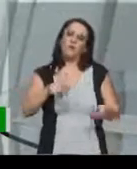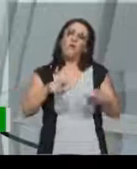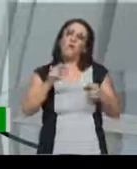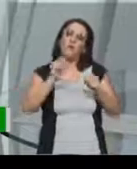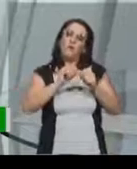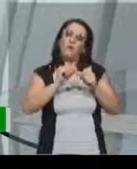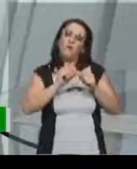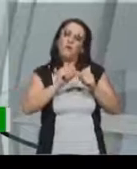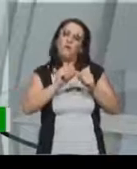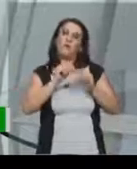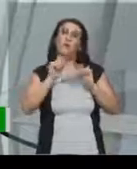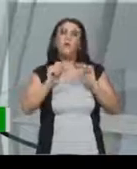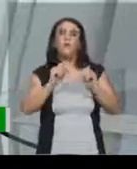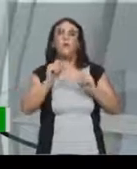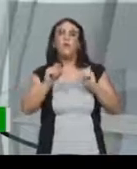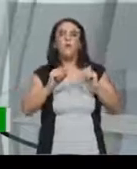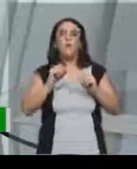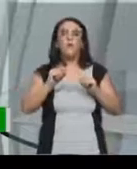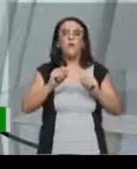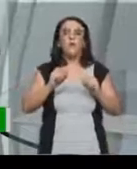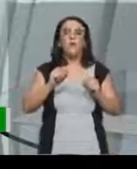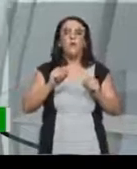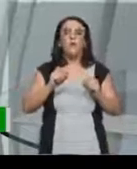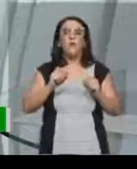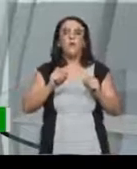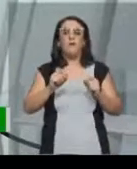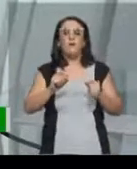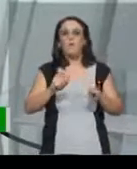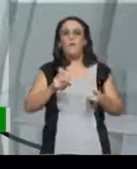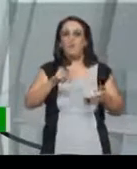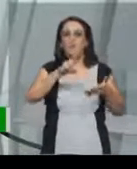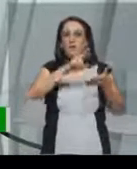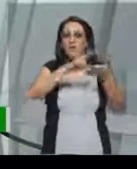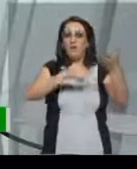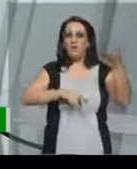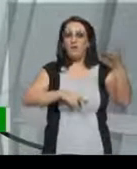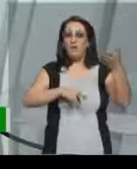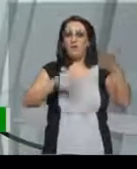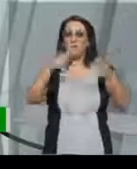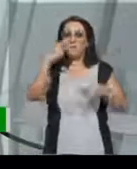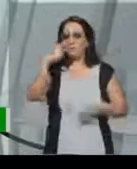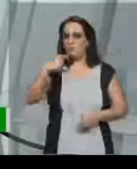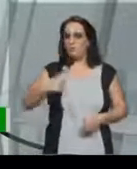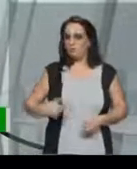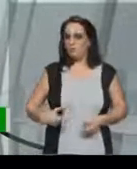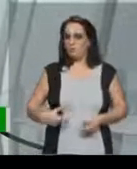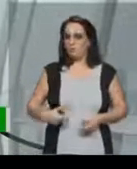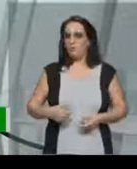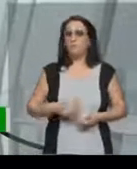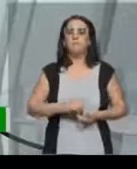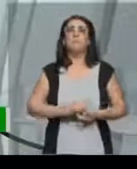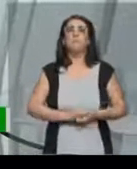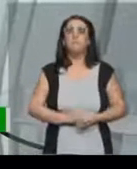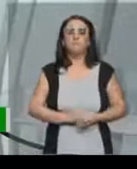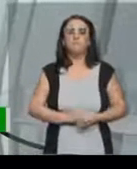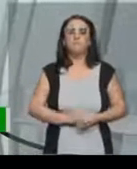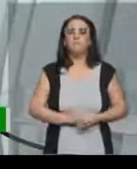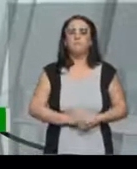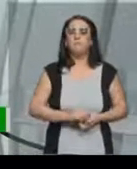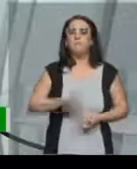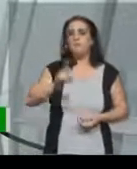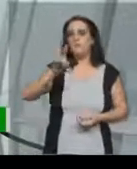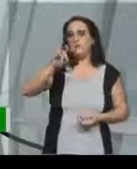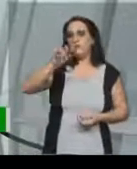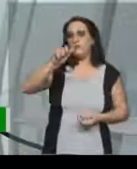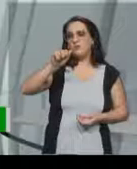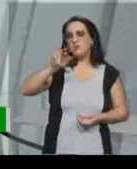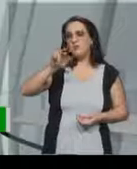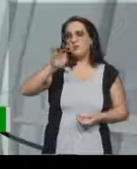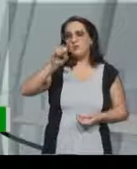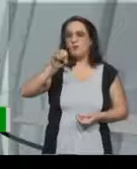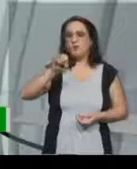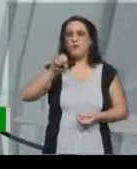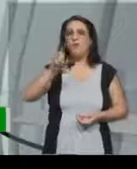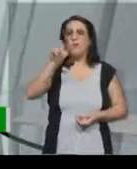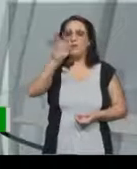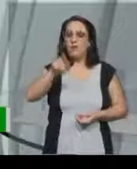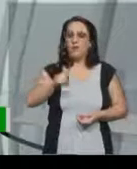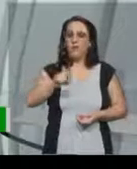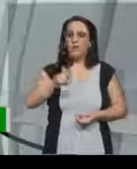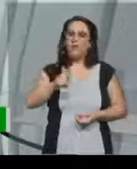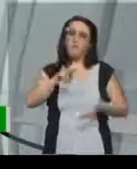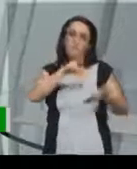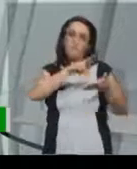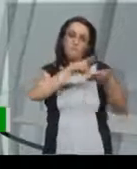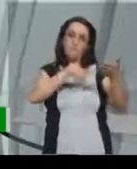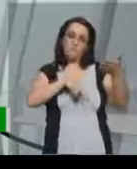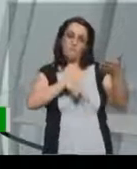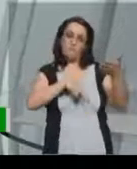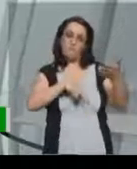de Lourdes de Oliveira. Bem, olha, então a pergunta foi se o diário é um relato pessoal. Tem